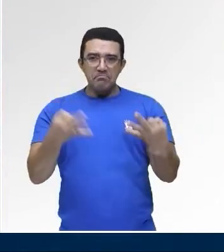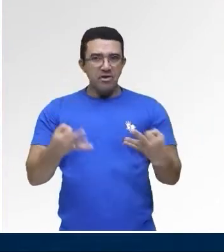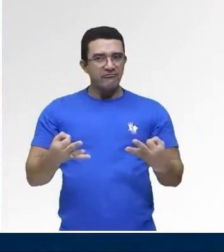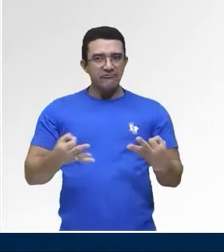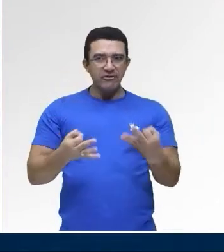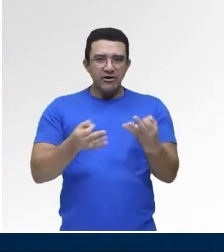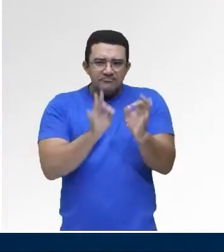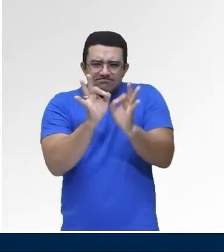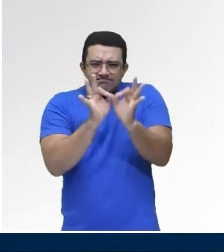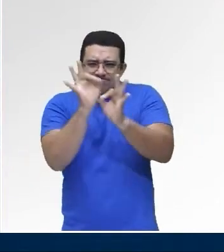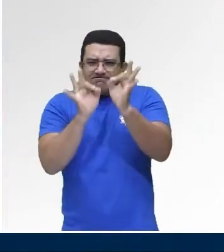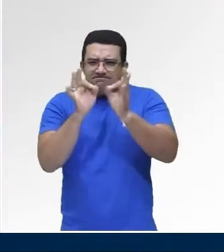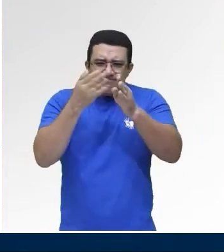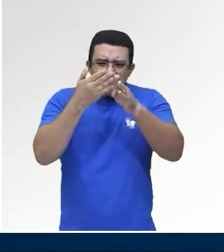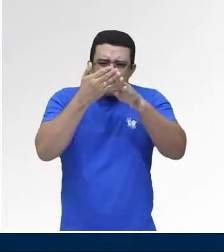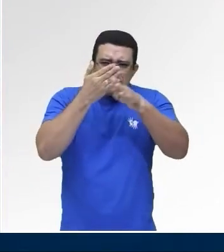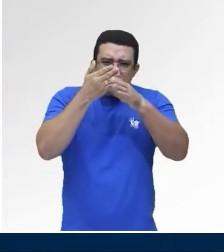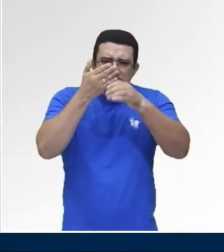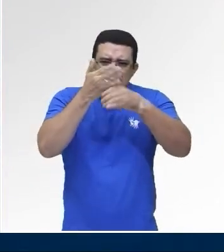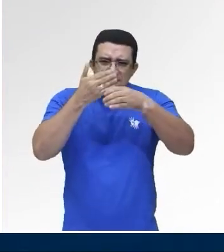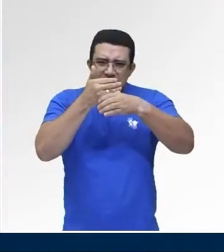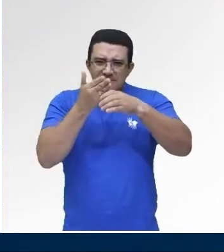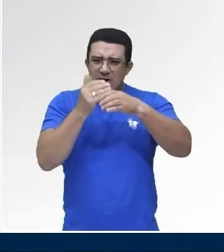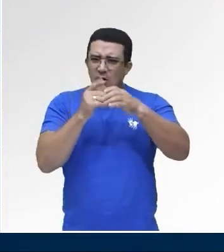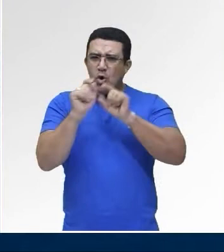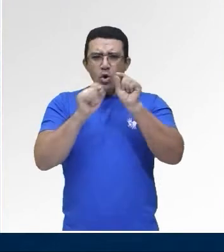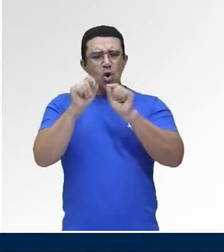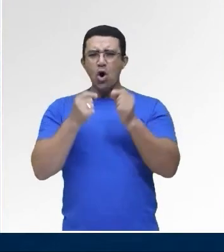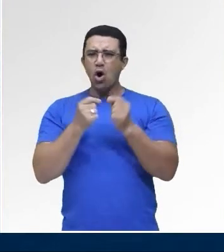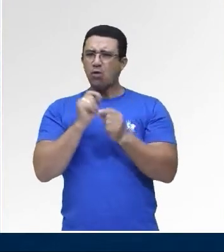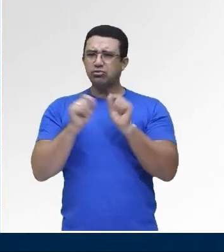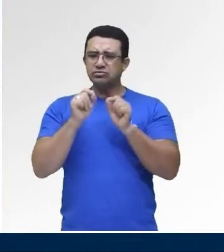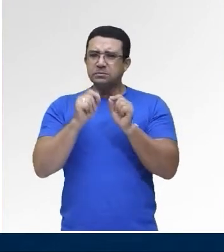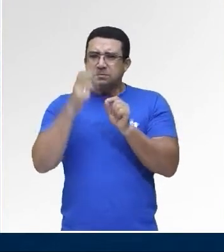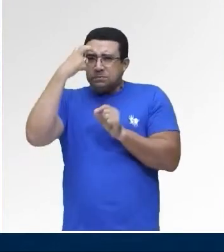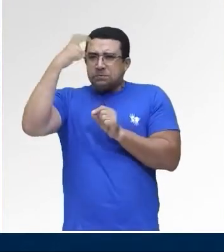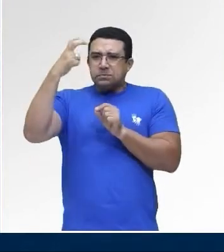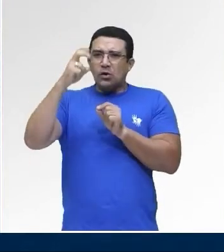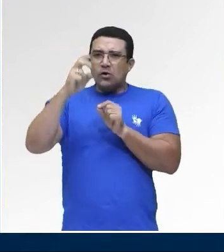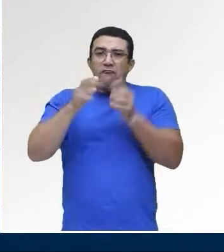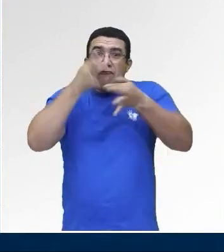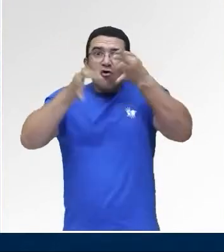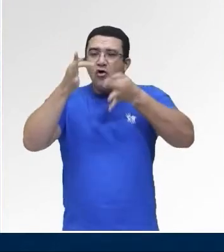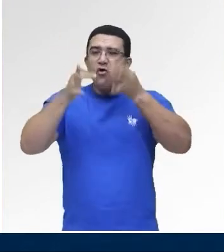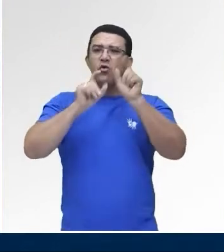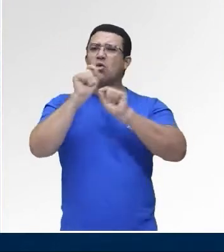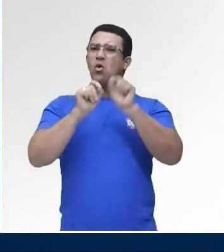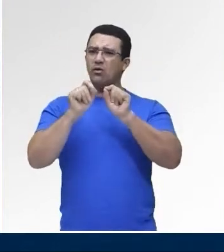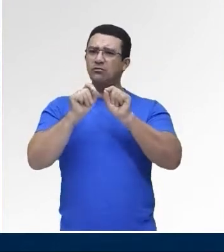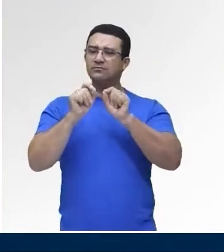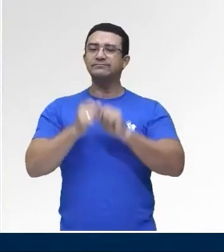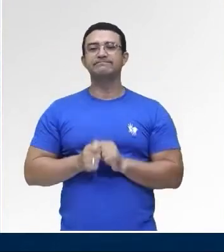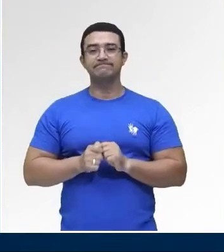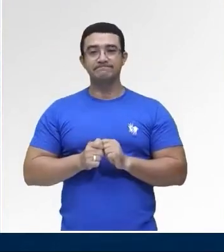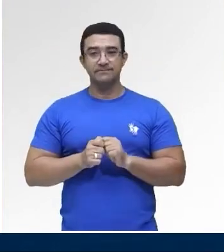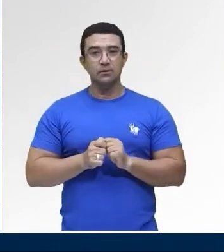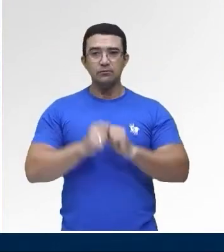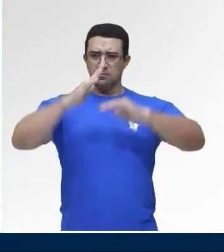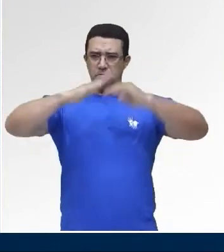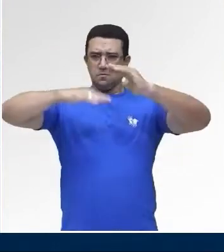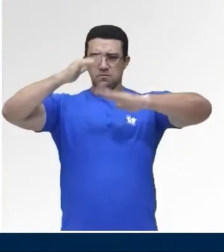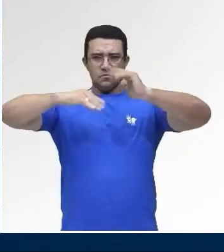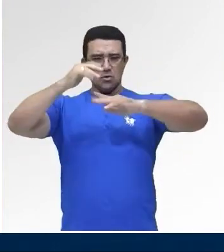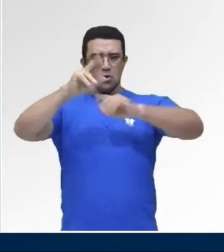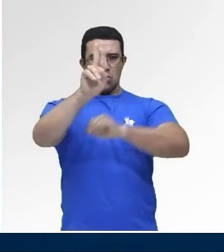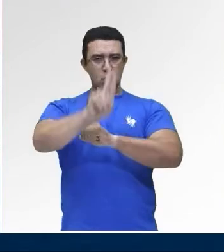para dar essa forma, né, de flores, né? E aí ele usou também muito a